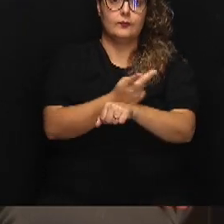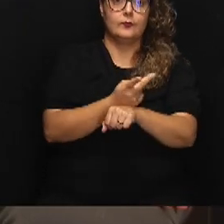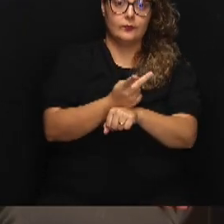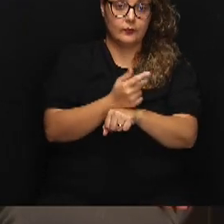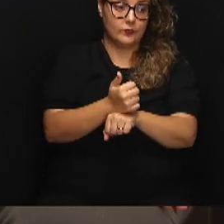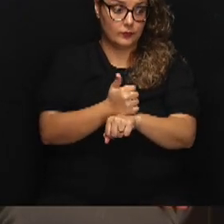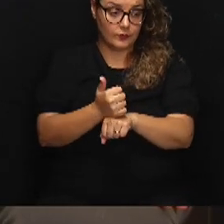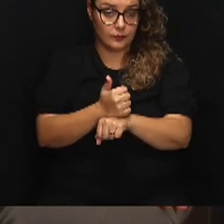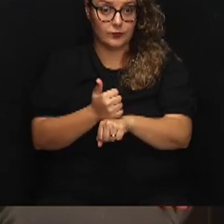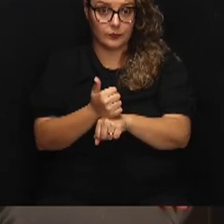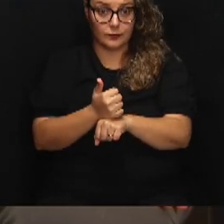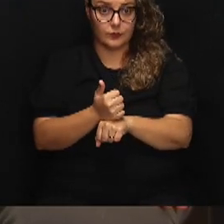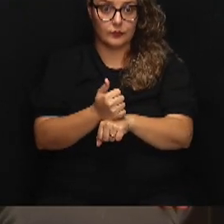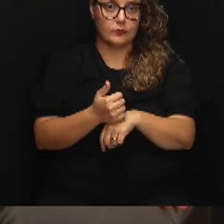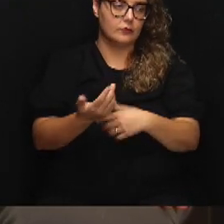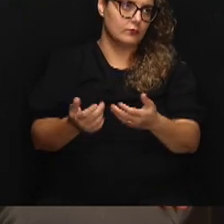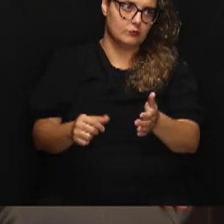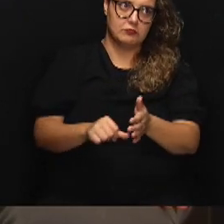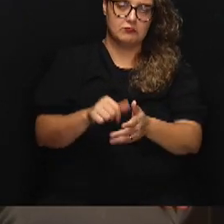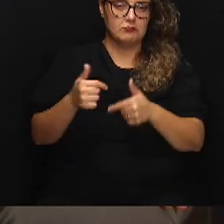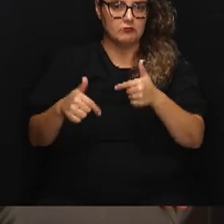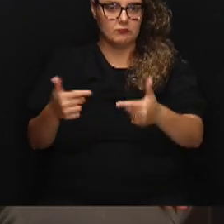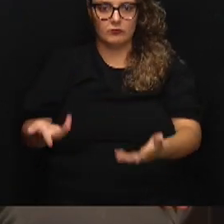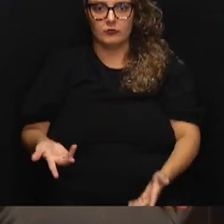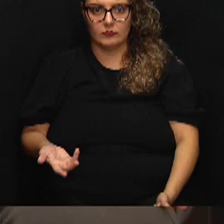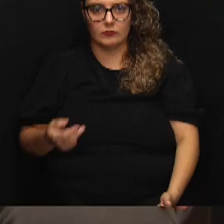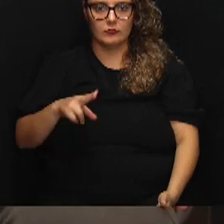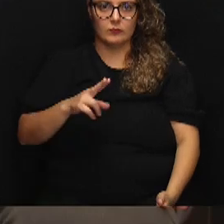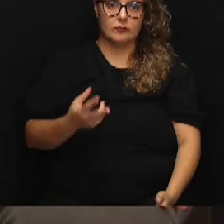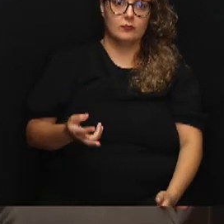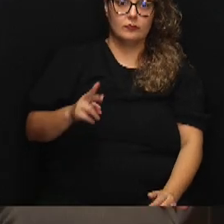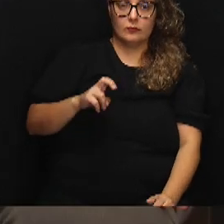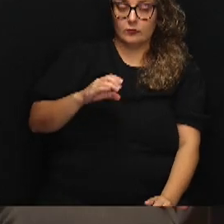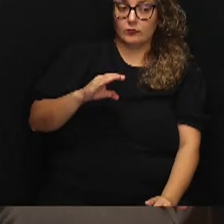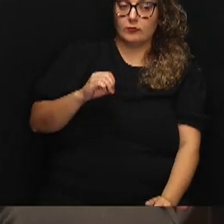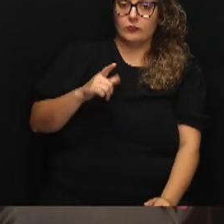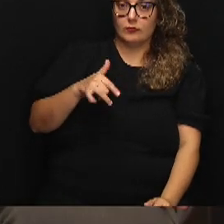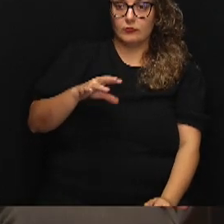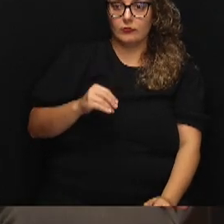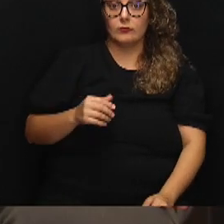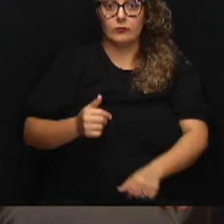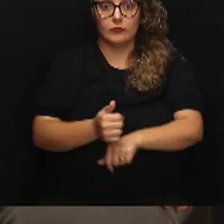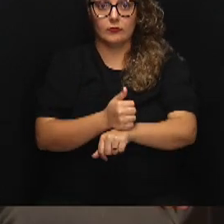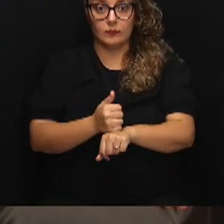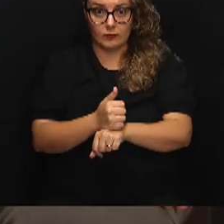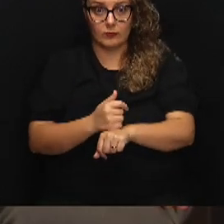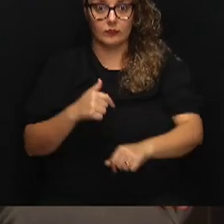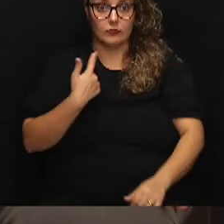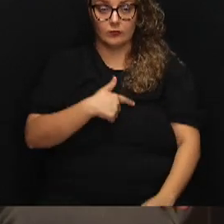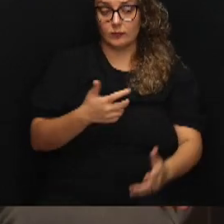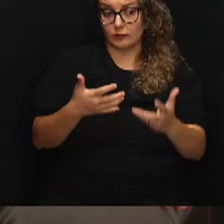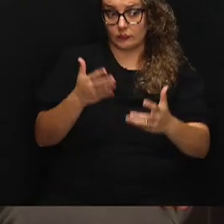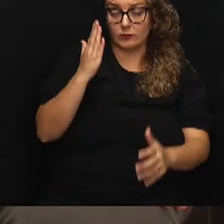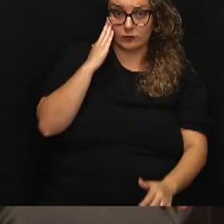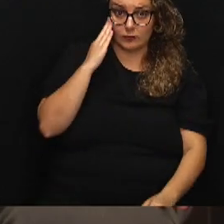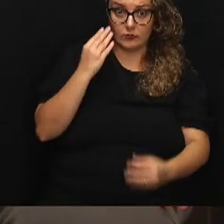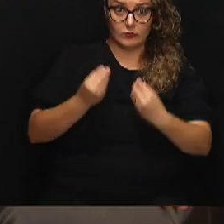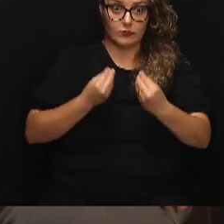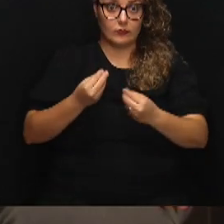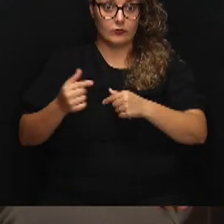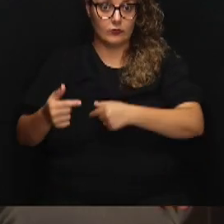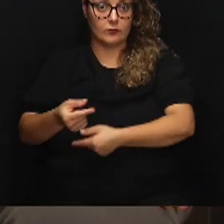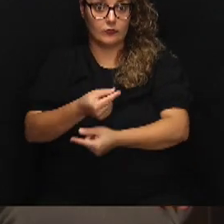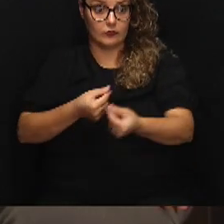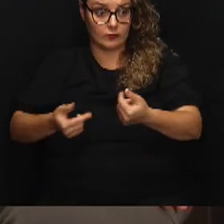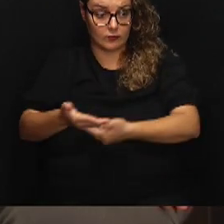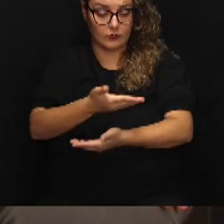profissão, seja um primeiro emprego ou uma recolocação profissional, a gente quer saber, né, como é o mercado de trabalho. É